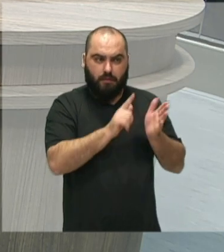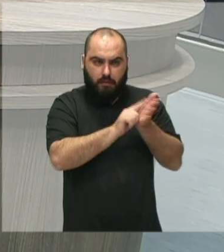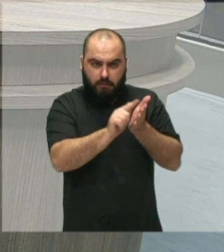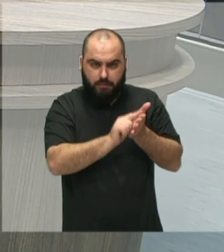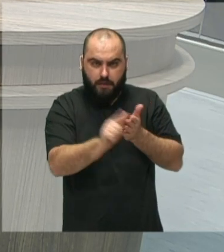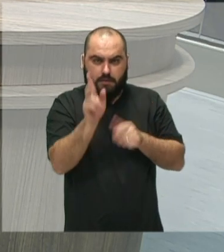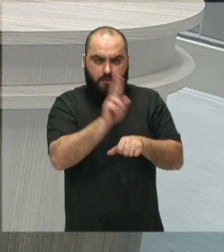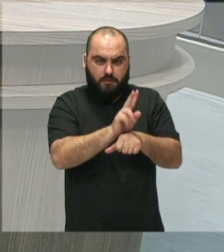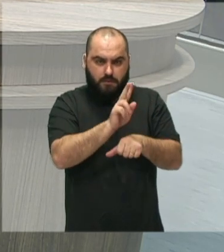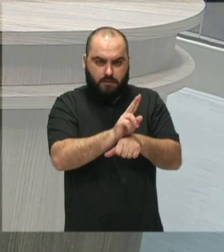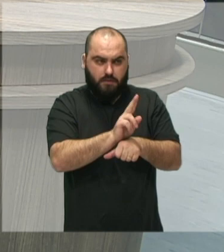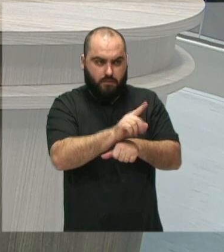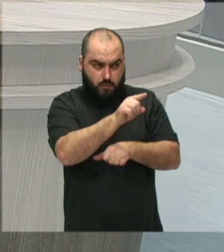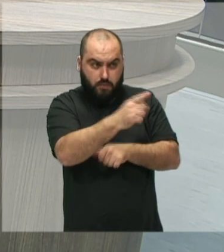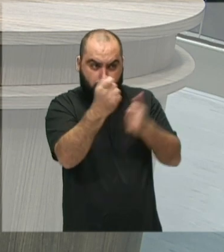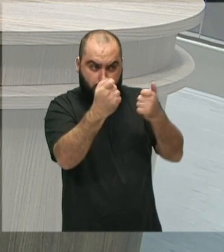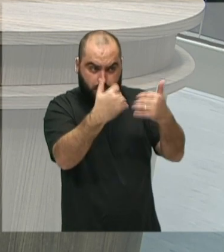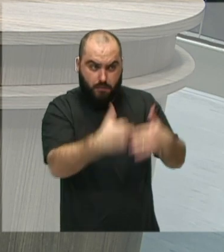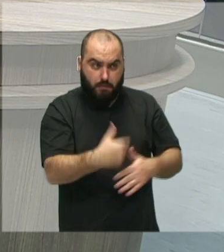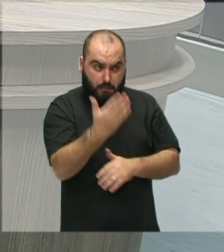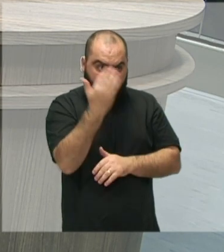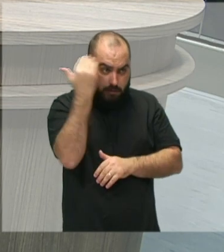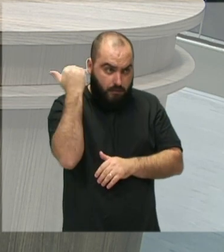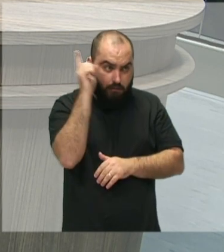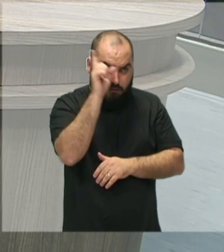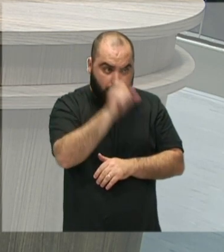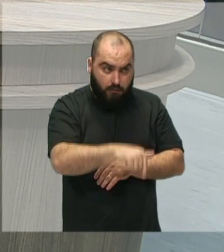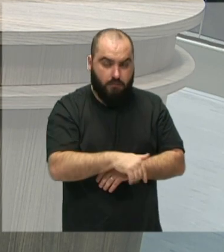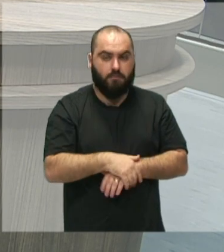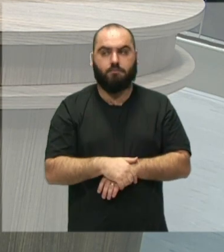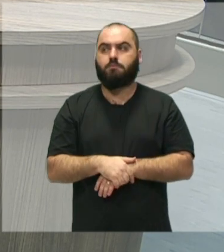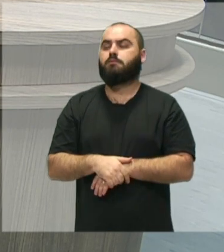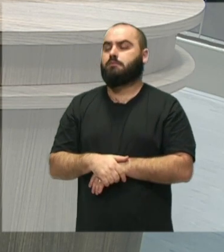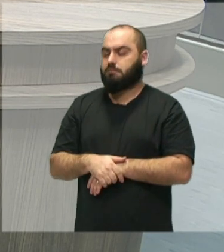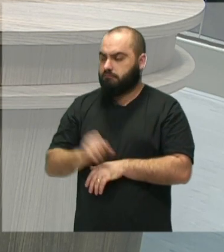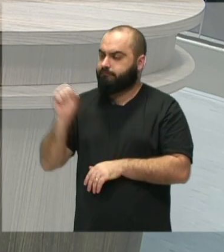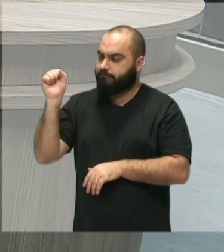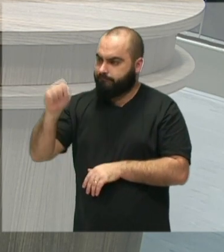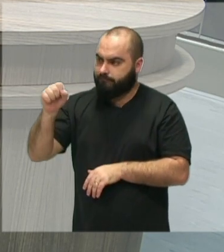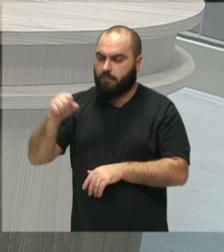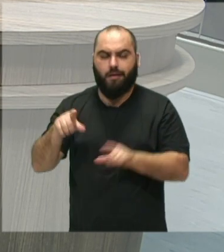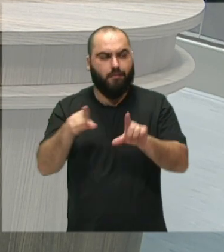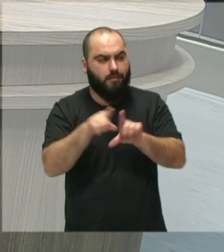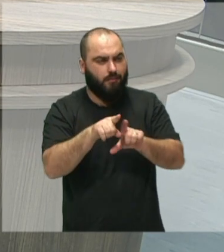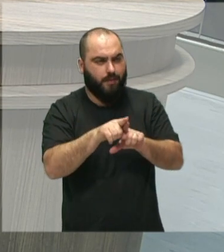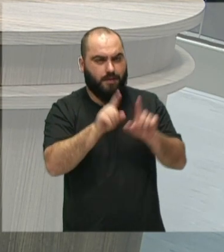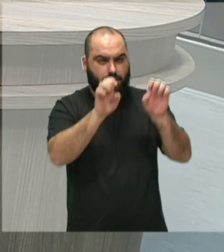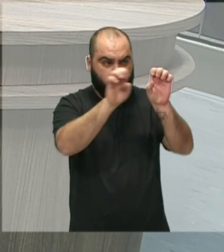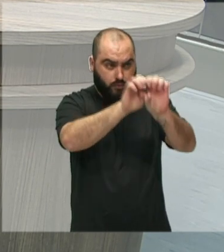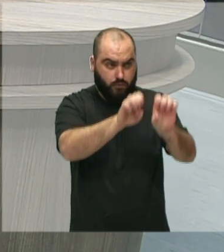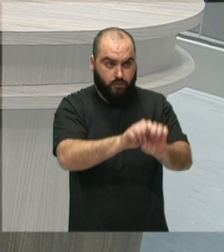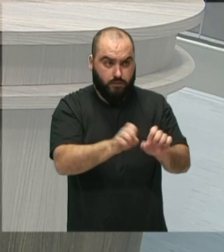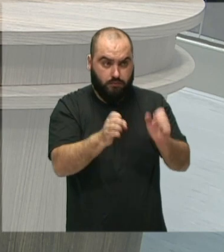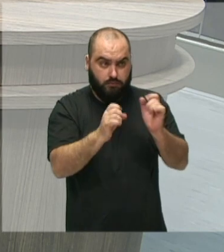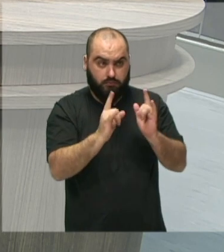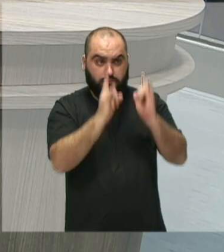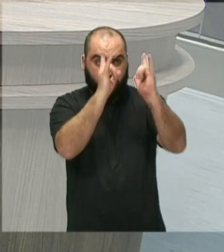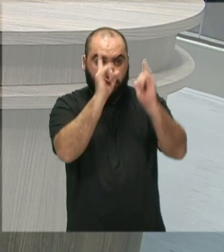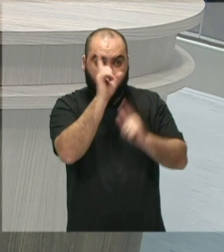de cuidado, de limpeza com as peças. E também estão mexendo na estrutura física também?